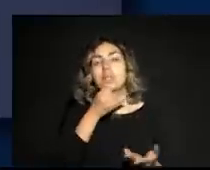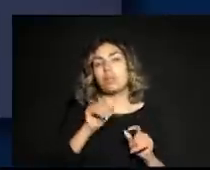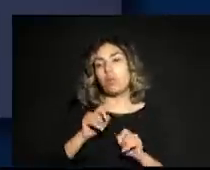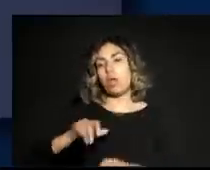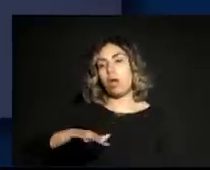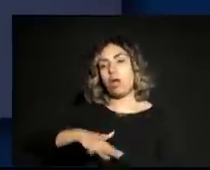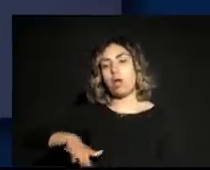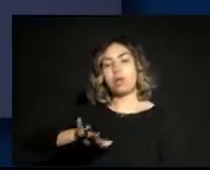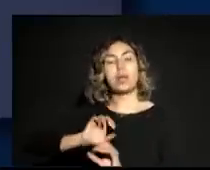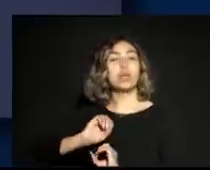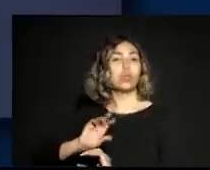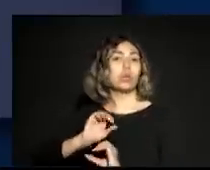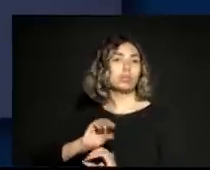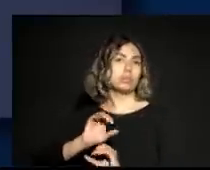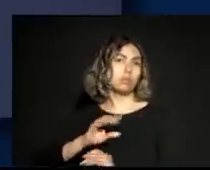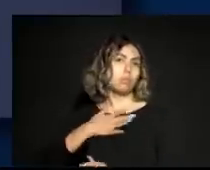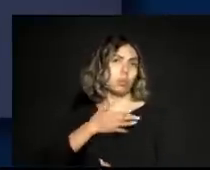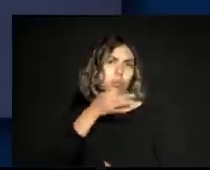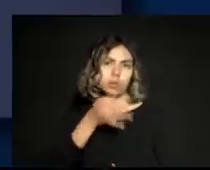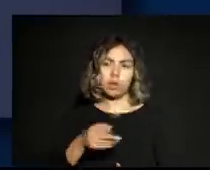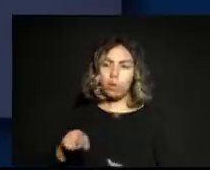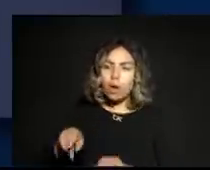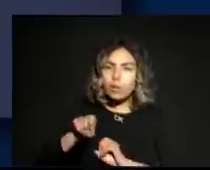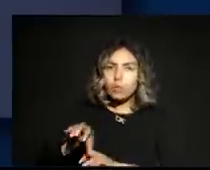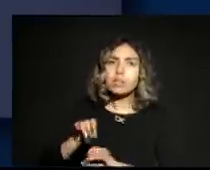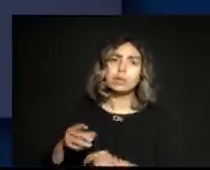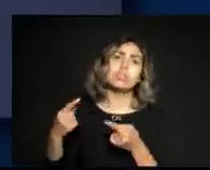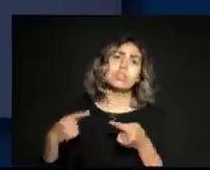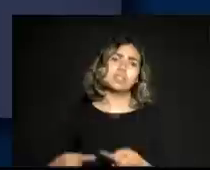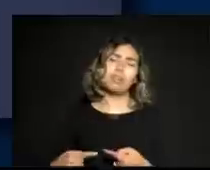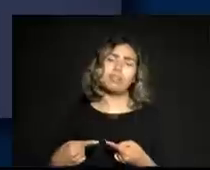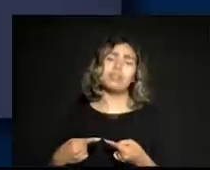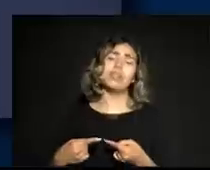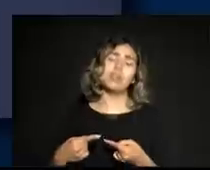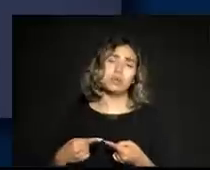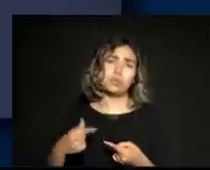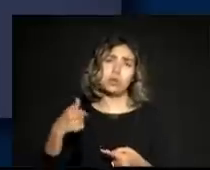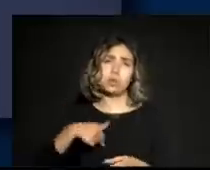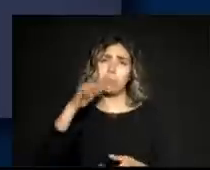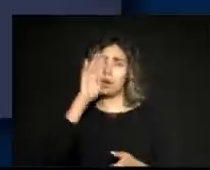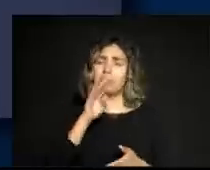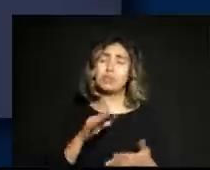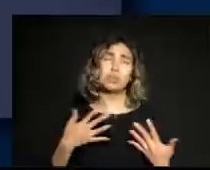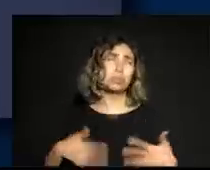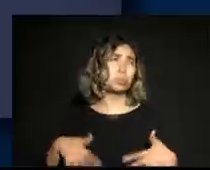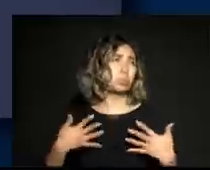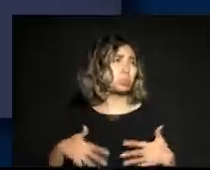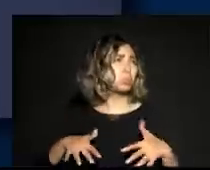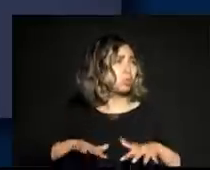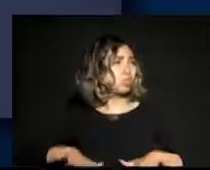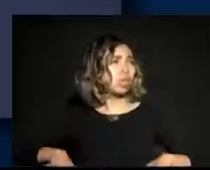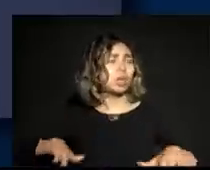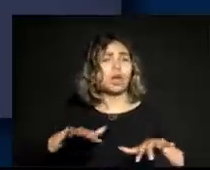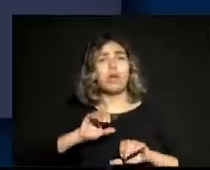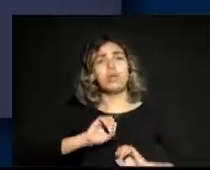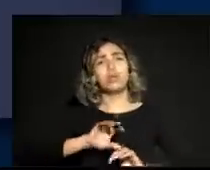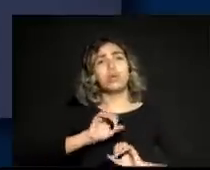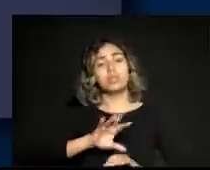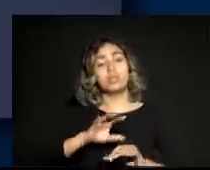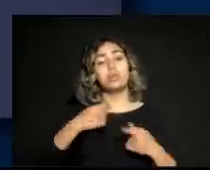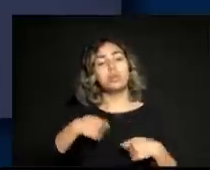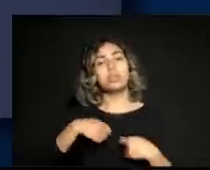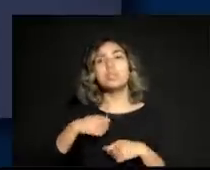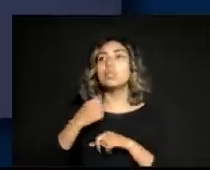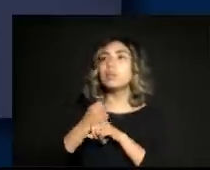exemplo educação eu acho que a gente o enorme Desafio na educação em todos os níveis aqui no Brasil eu acho que a gente vai ter gargalo de mão de